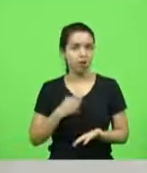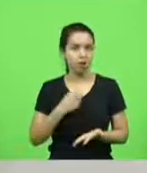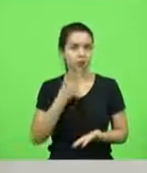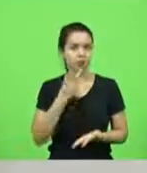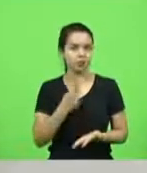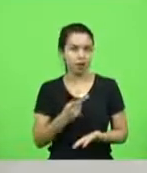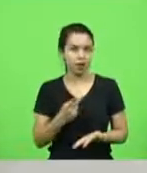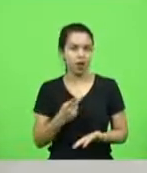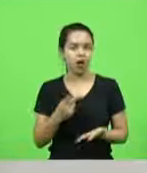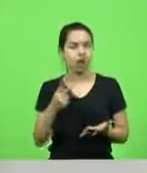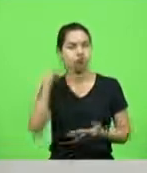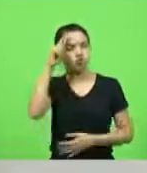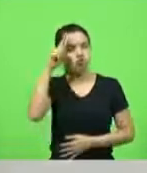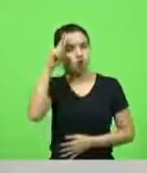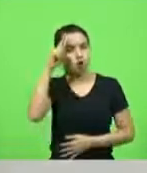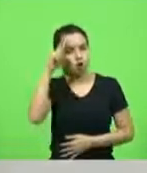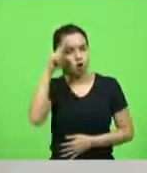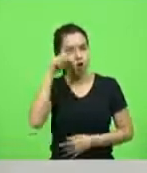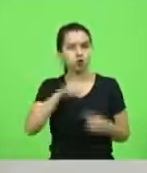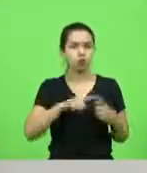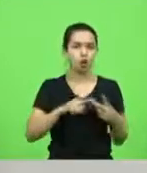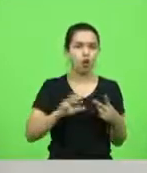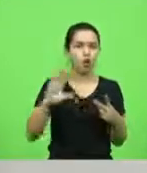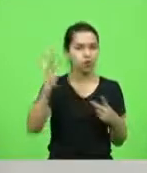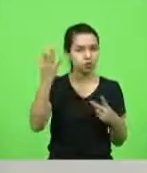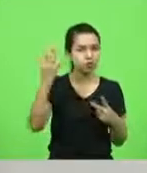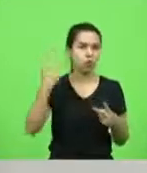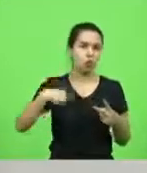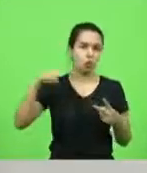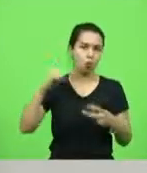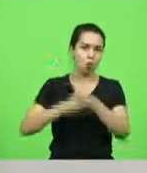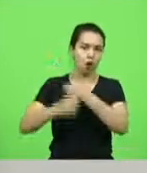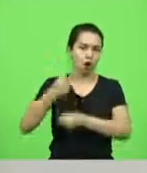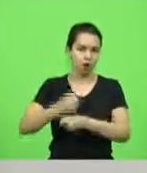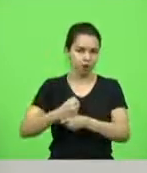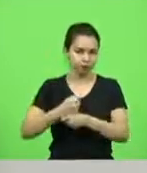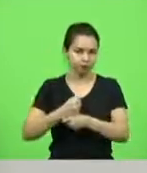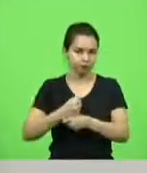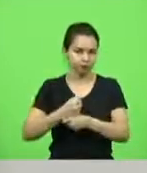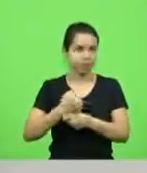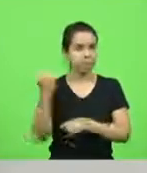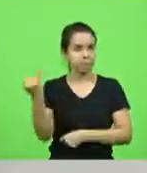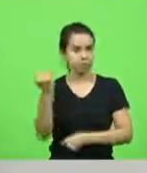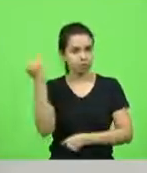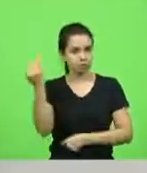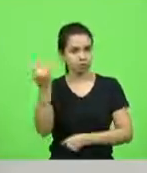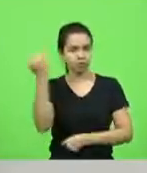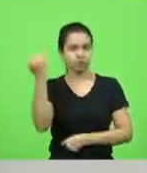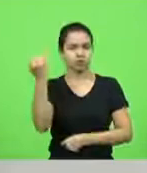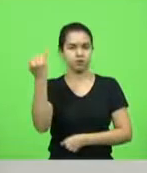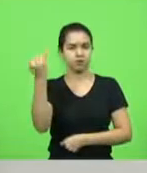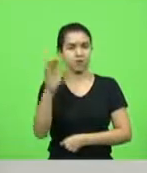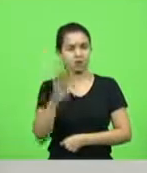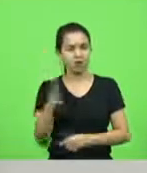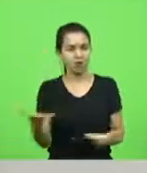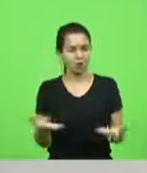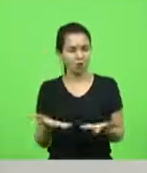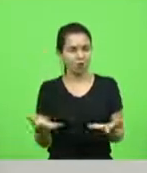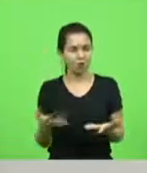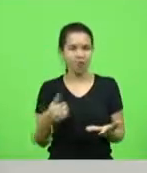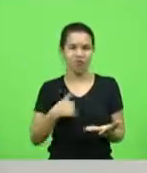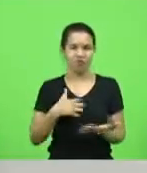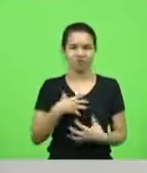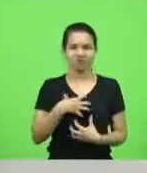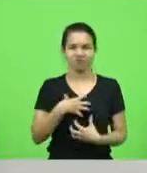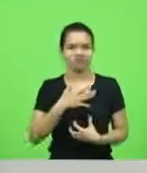de duas coisas que aconteceram no passado né que foram muito importantes e que hoje era um certo de sabor não só para mim